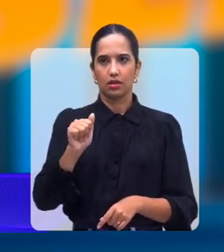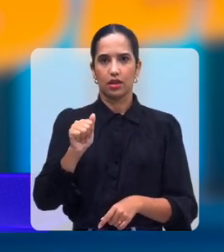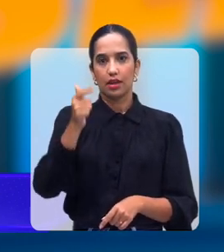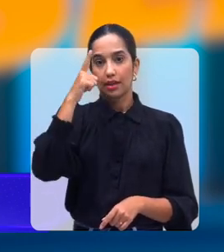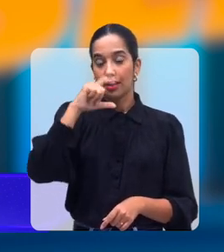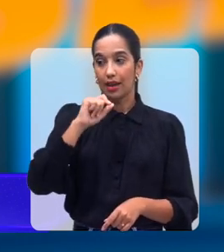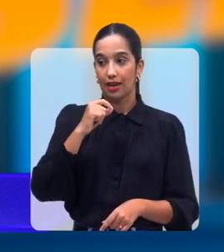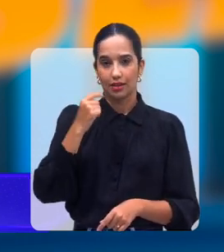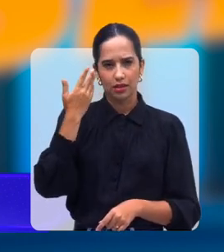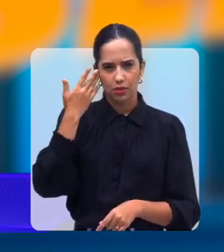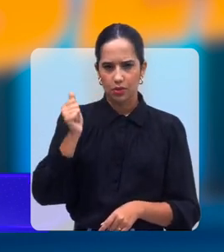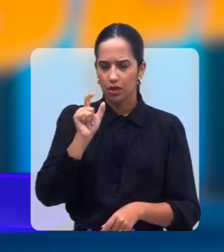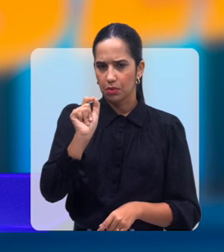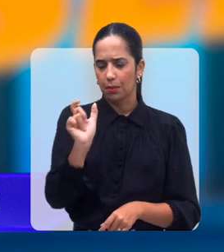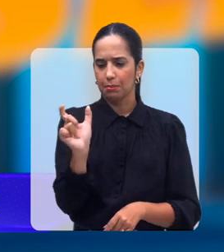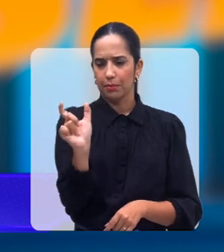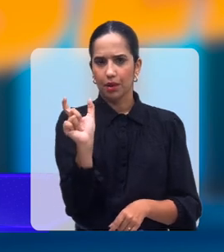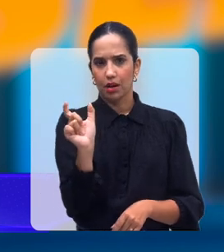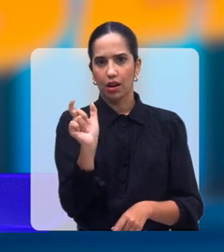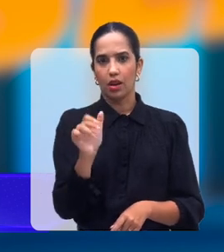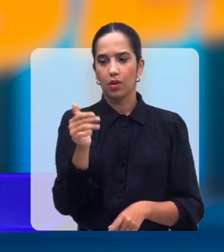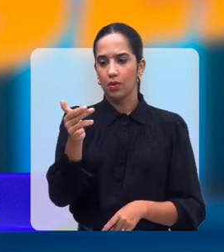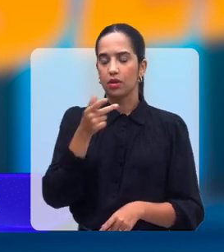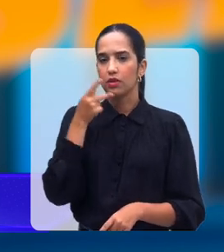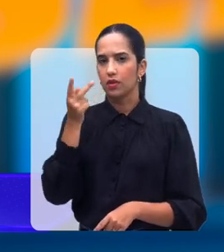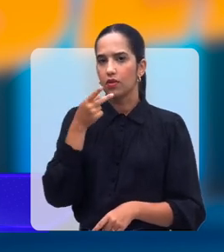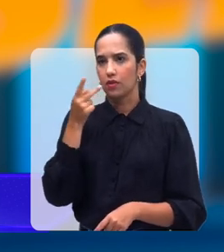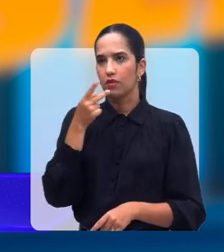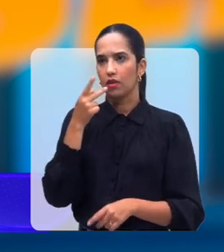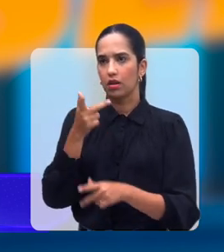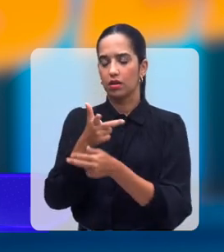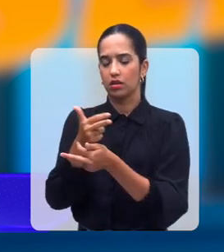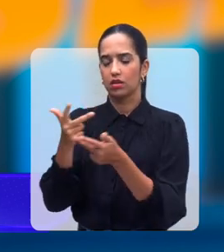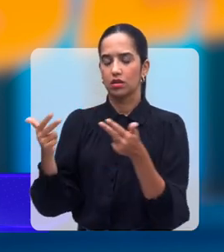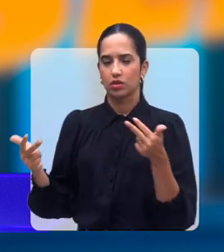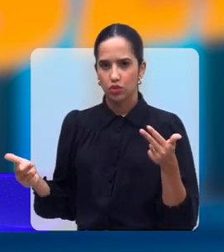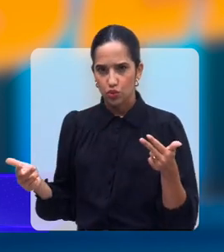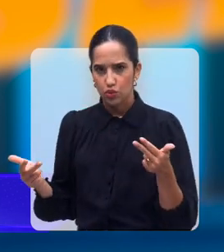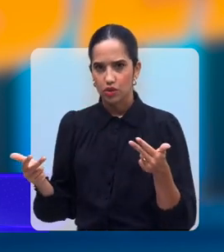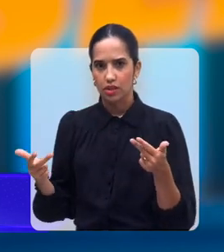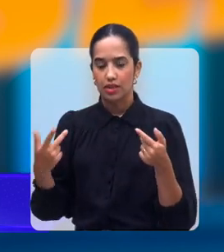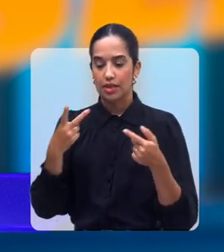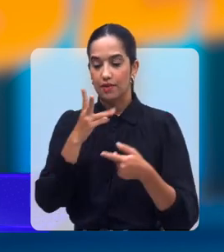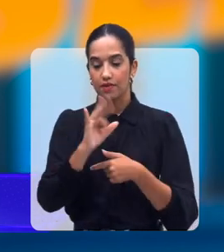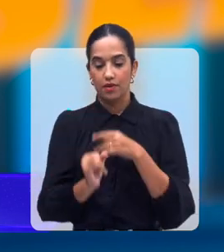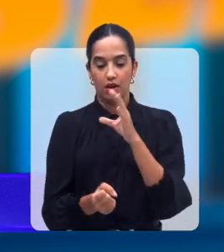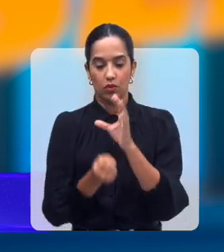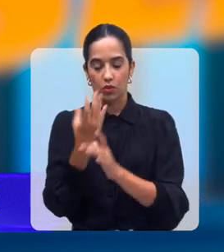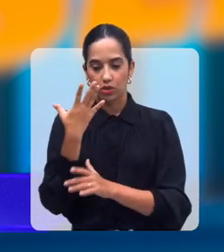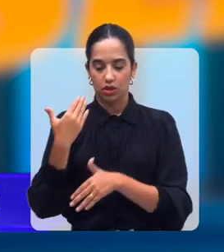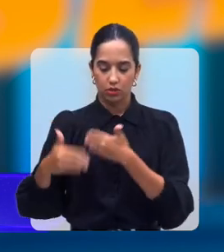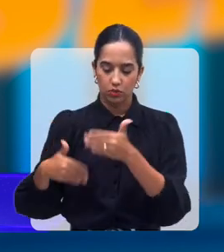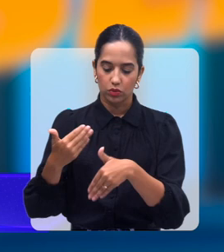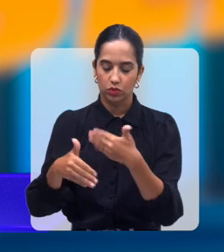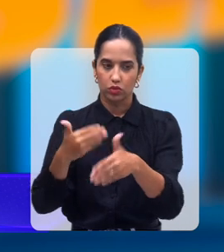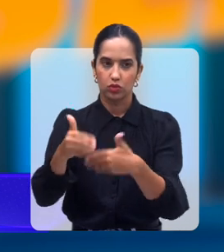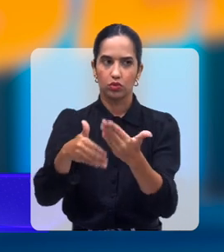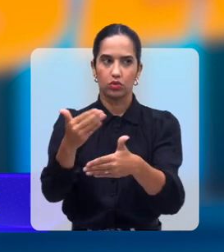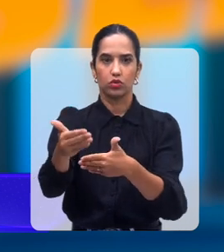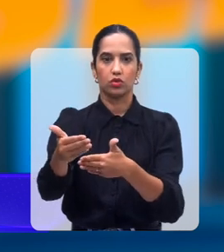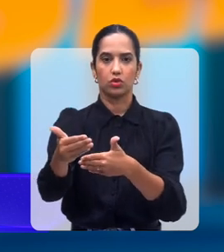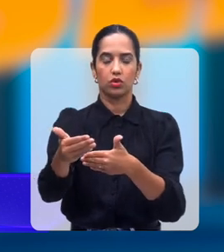para quem não sabe, é quando a gente anuncia as coisas que tem para o que vai acontecer no decorrer do